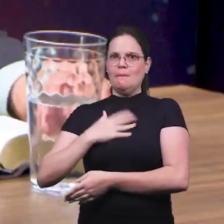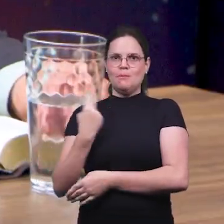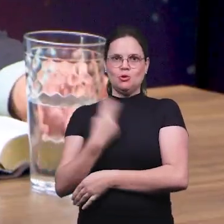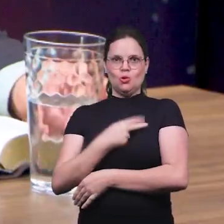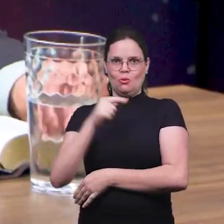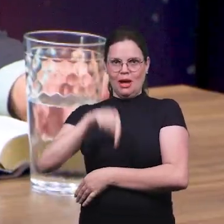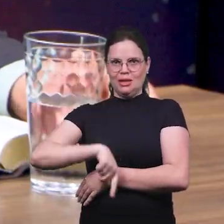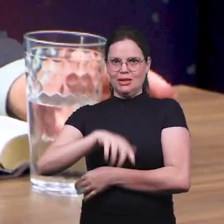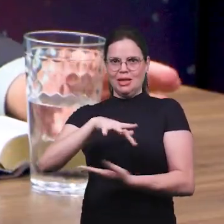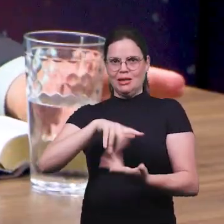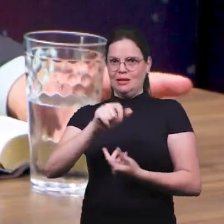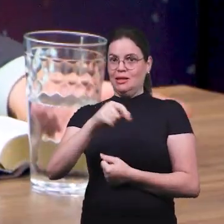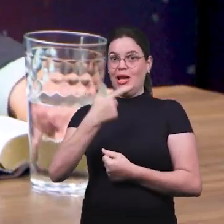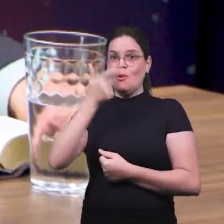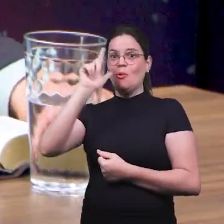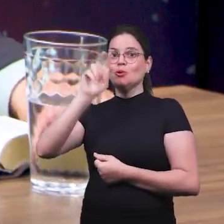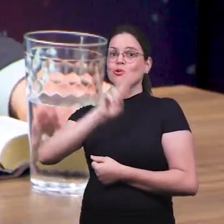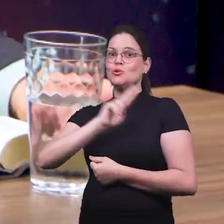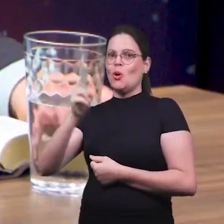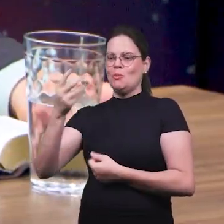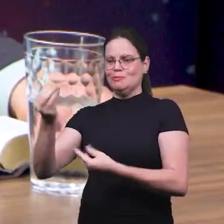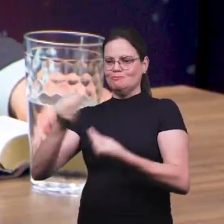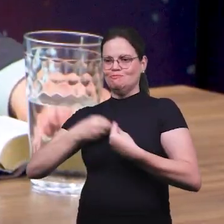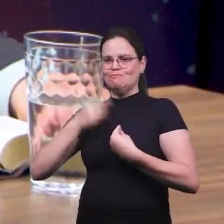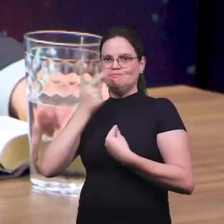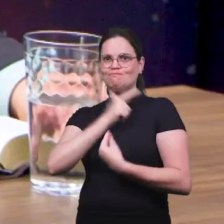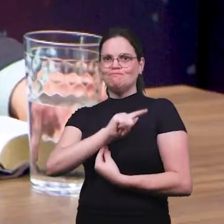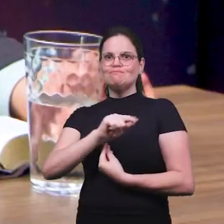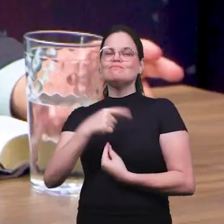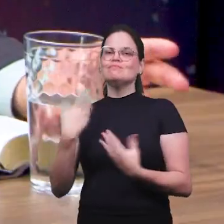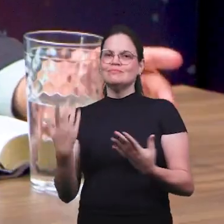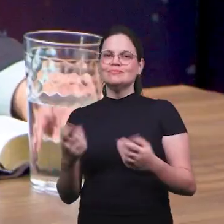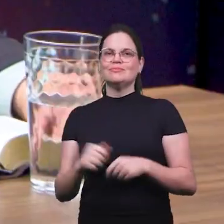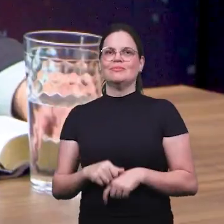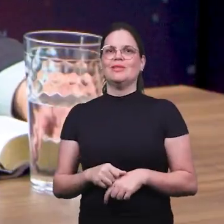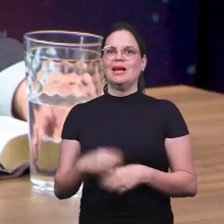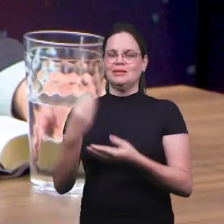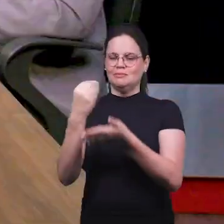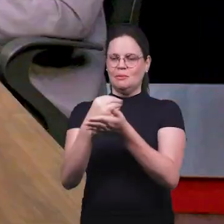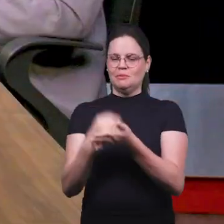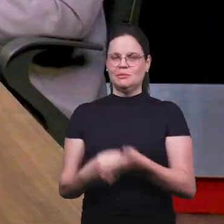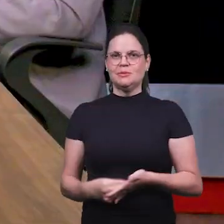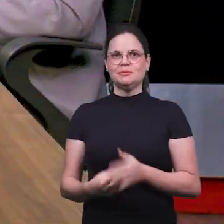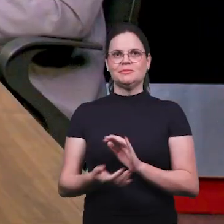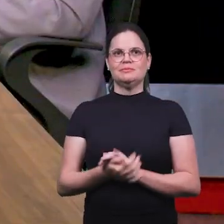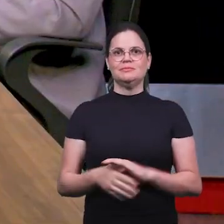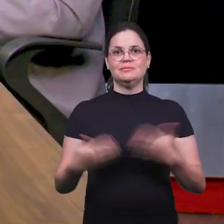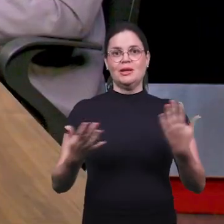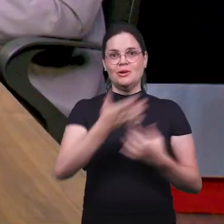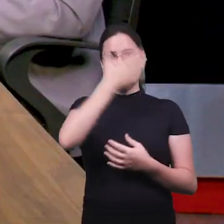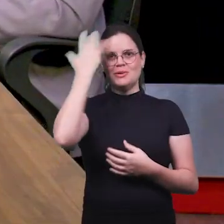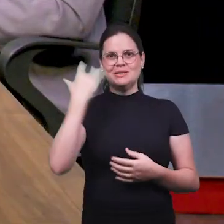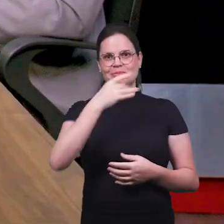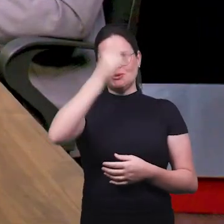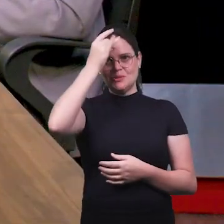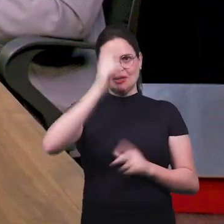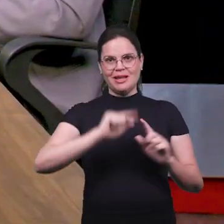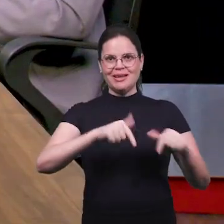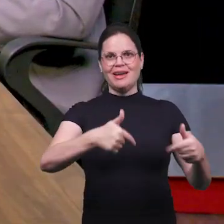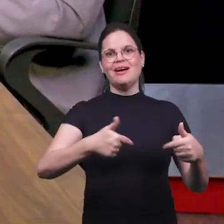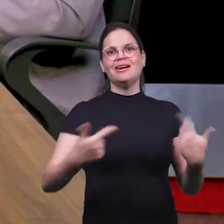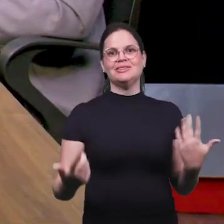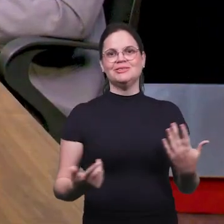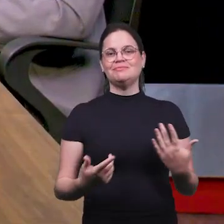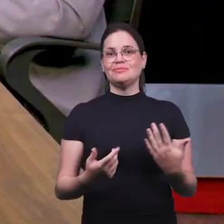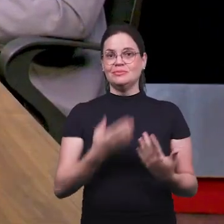livro da vida. Faz parte da herança. Maravilha. Faz parte do testamento. Ou seja, o Espírito Santo é o executor, né? Ele é o Ele executor, garante o